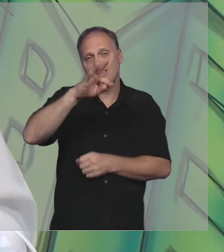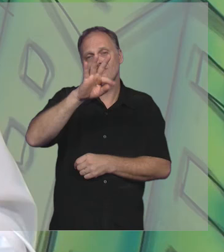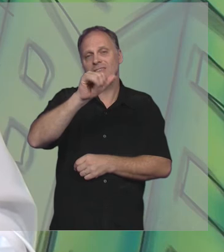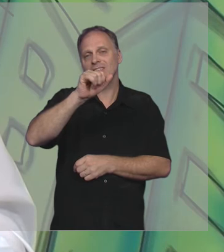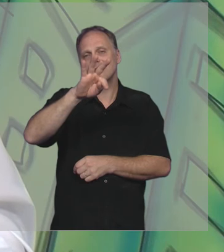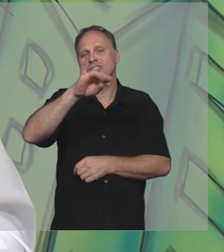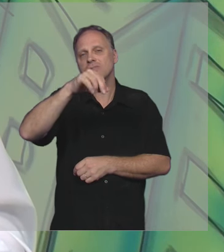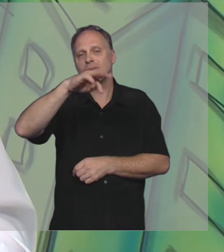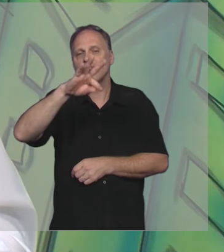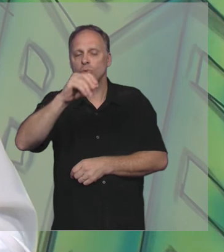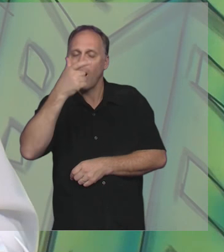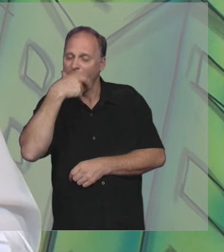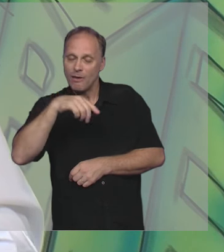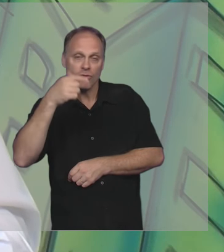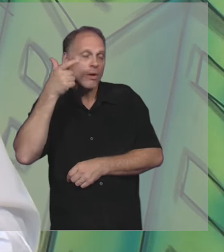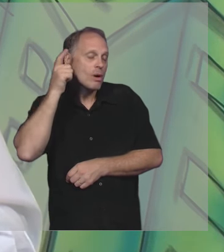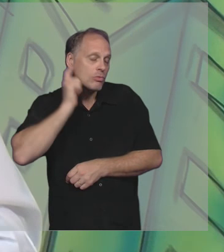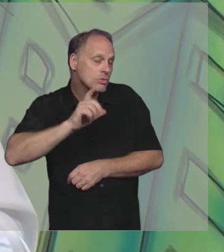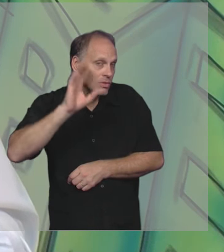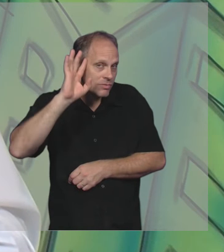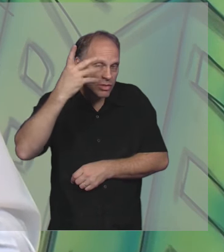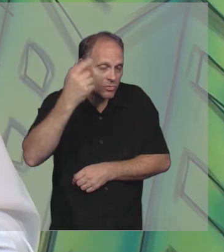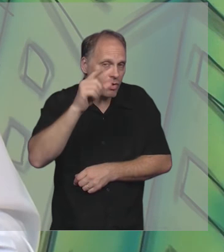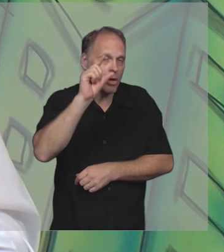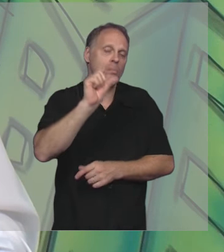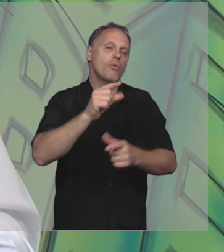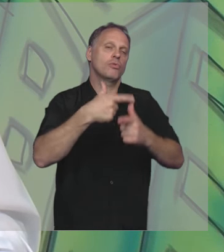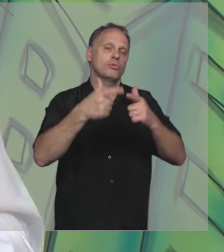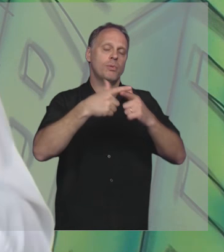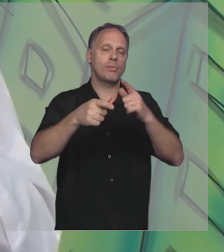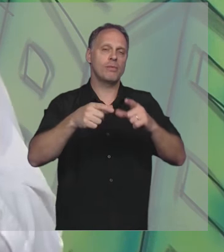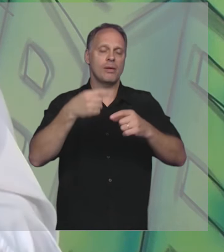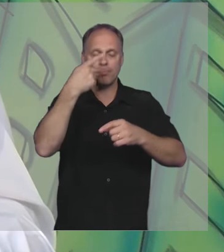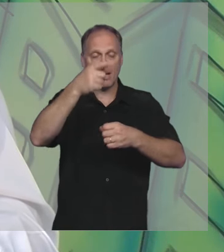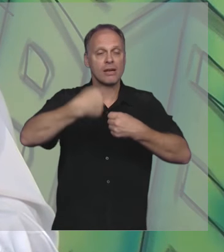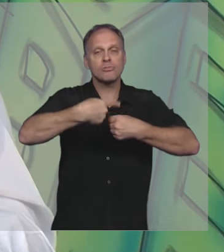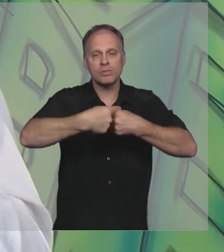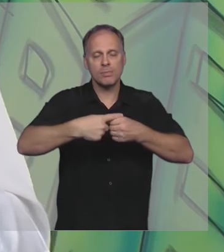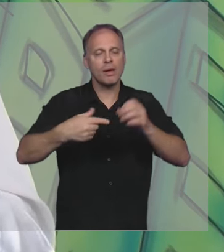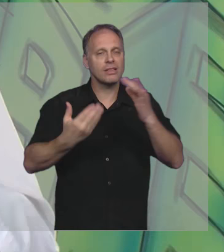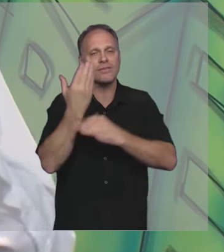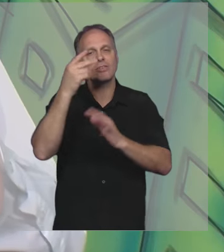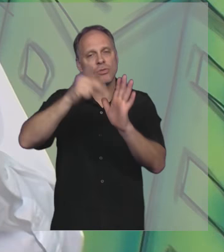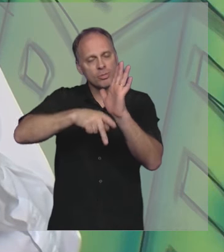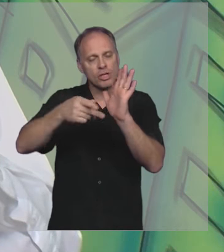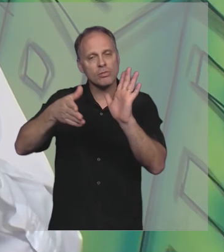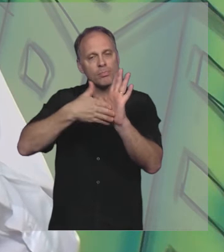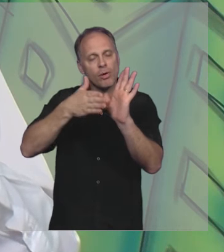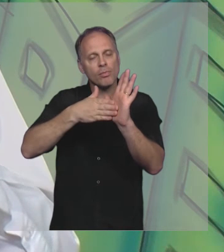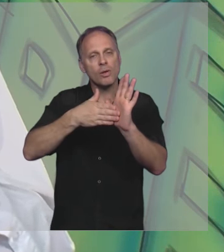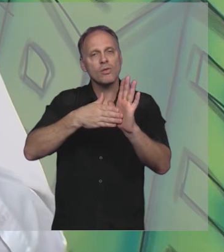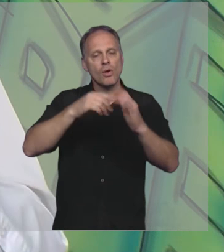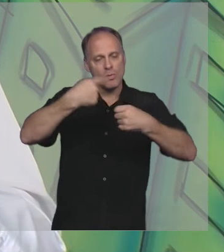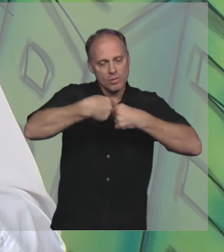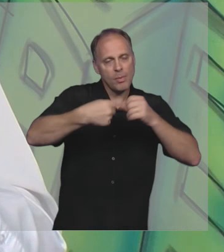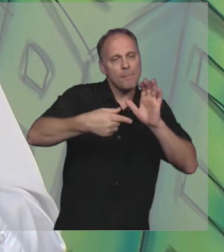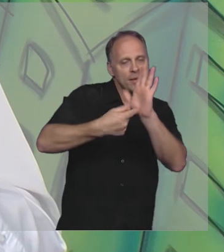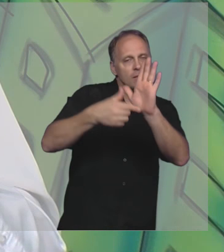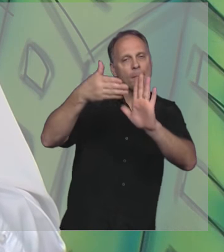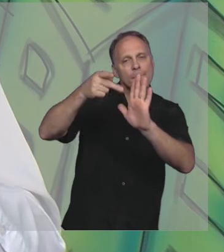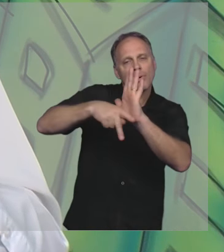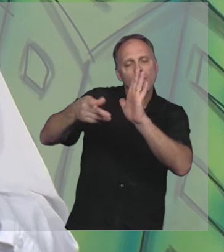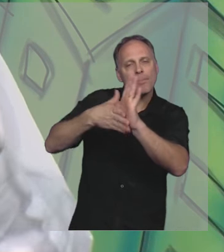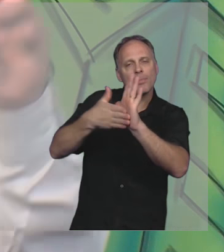das alternativas que eu entendo seja plausível para o município. Através de um projeto, o município apresenta um projeto de